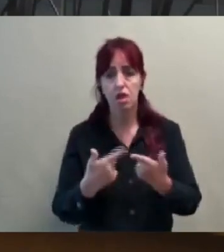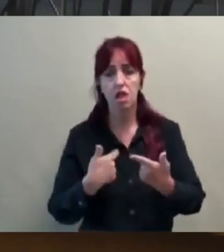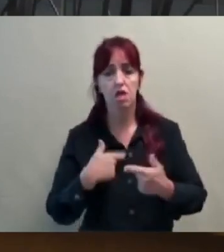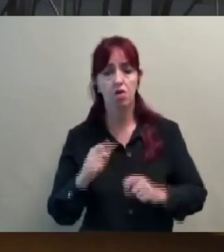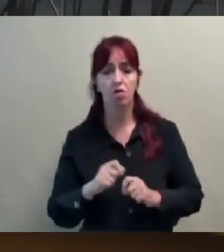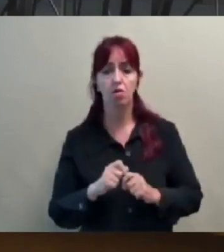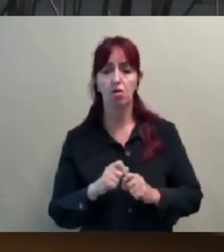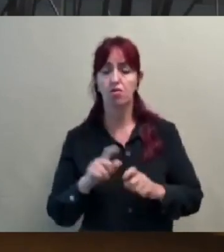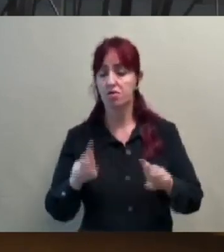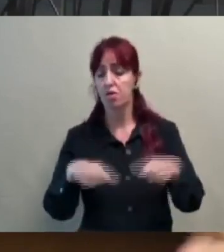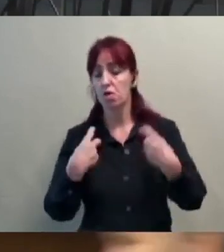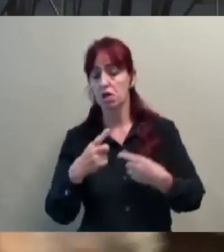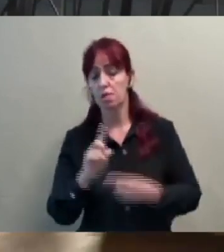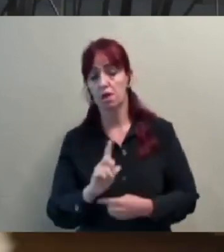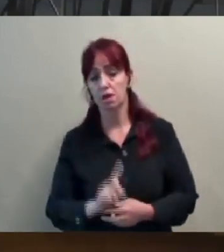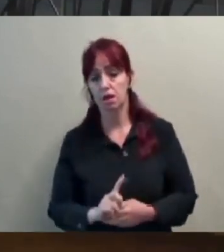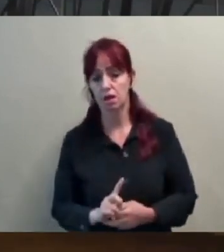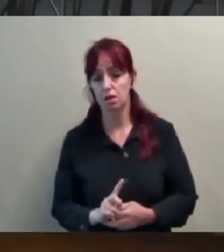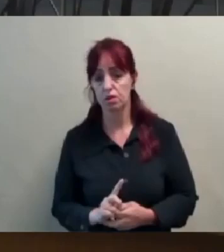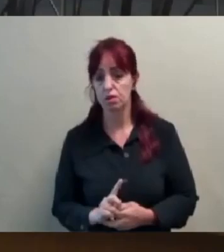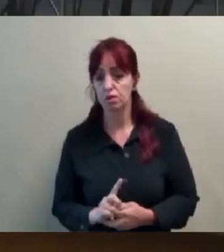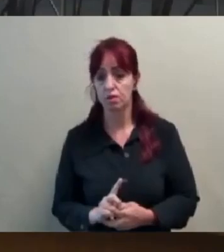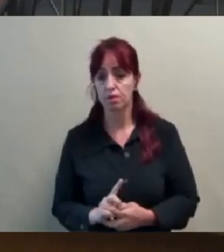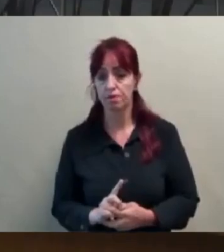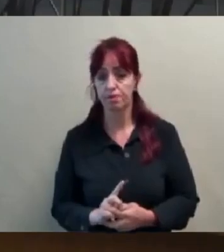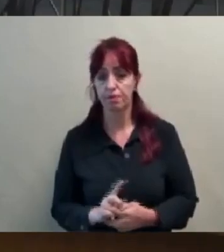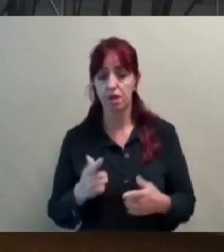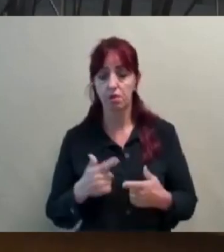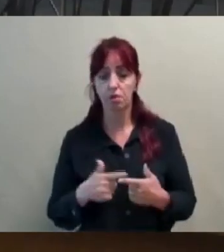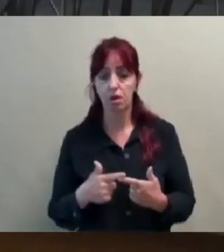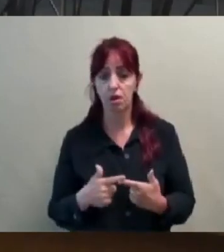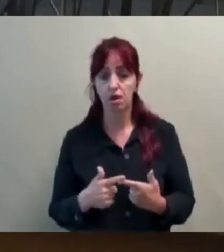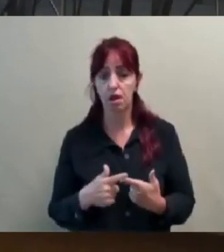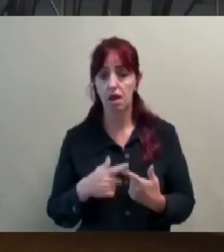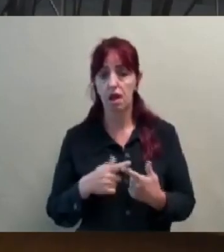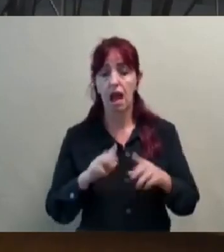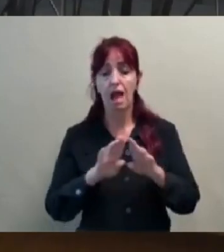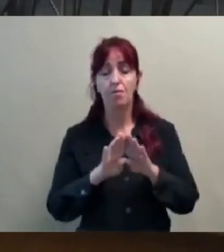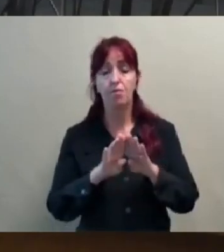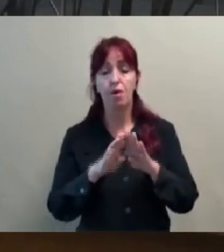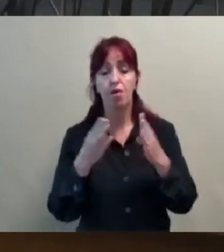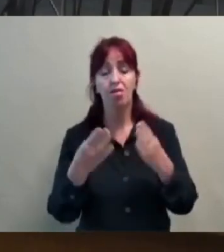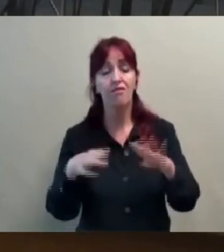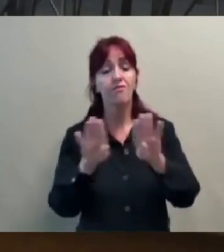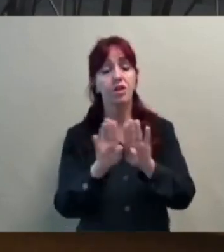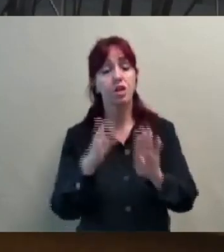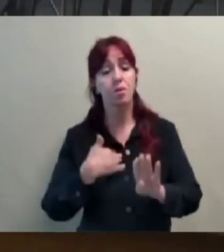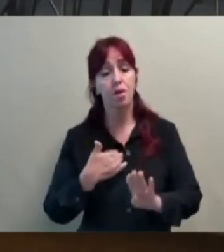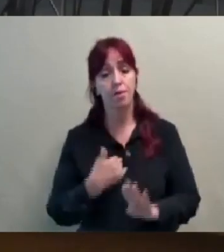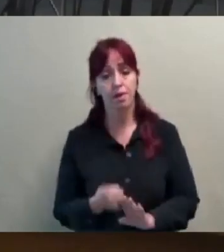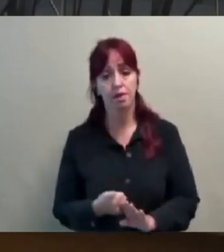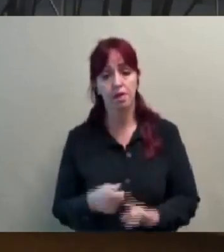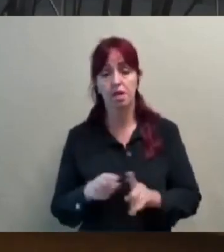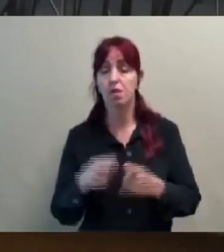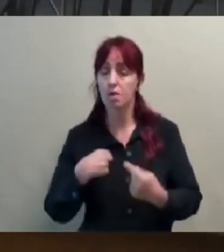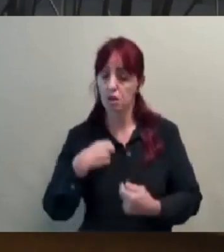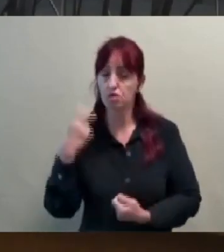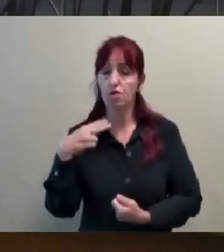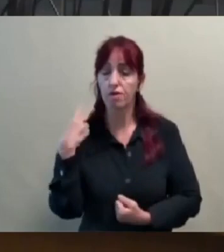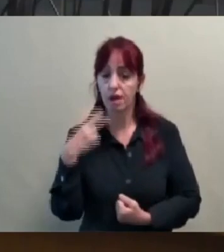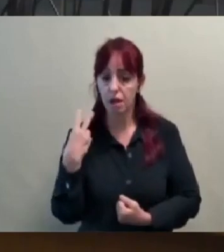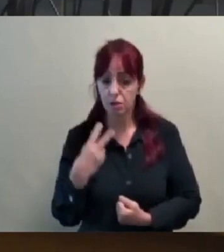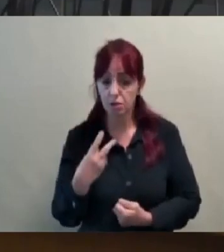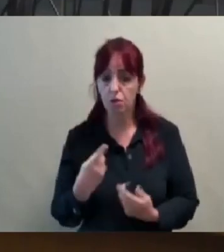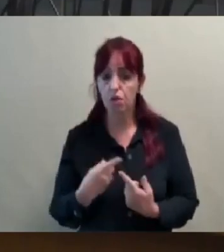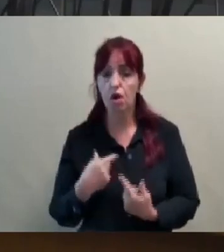seus. Não sou pacote. As portas estão fechadas para mim. Eu também sou vereador. Eu fui